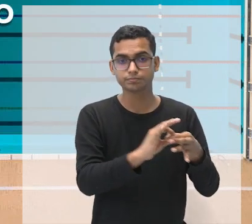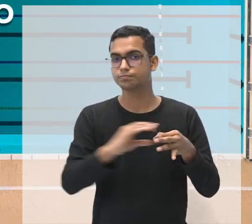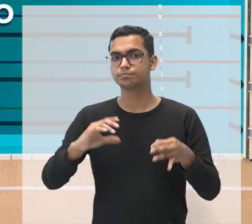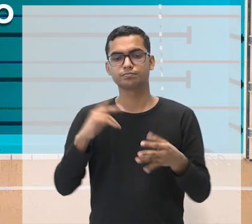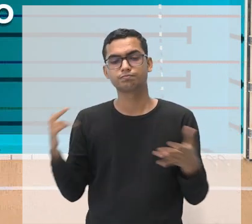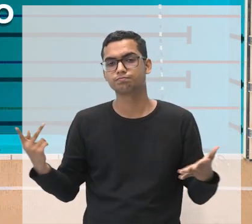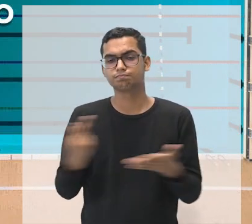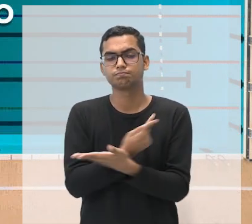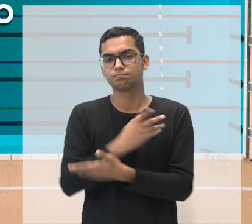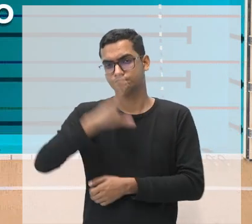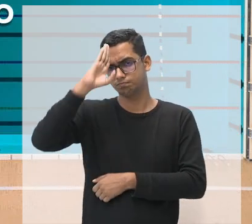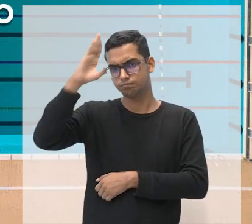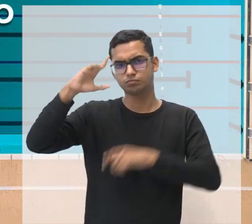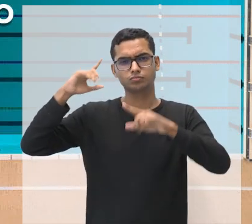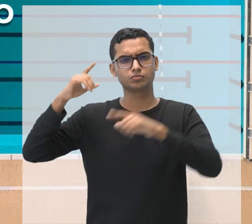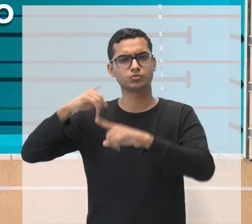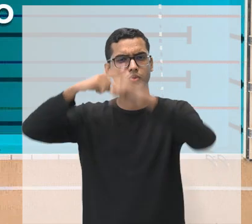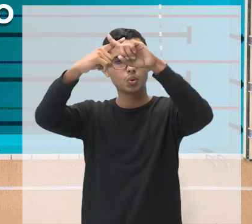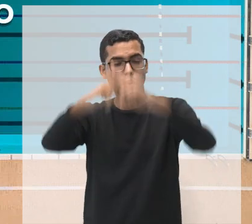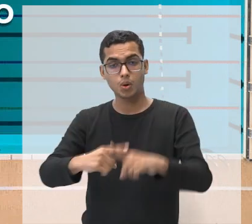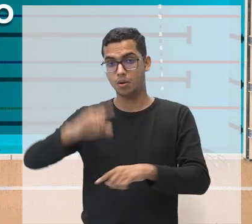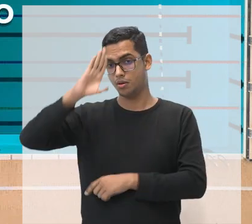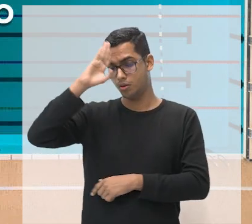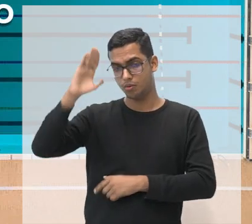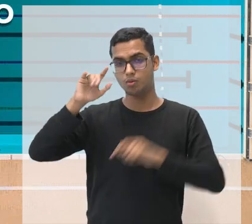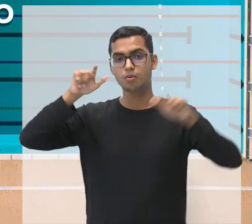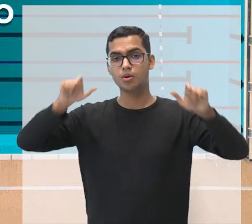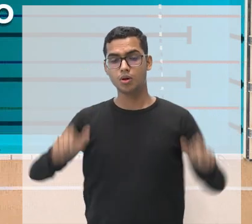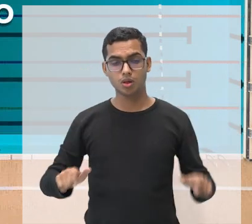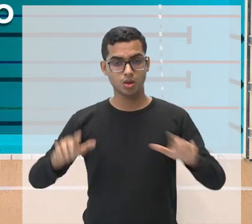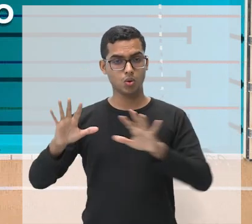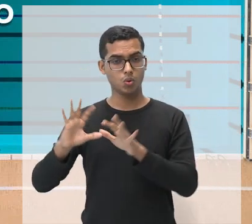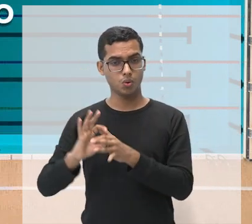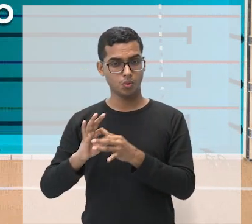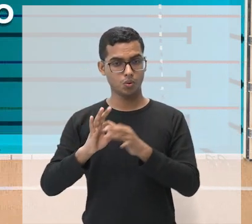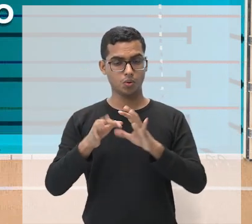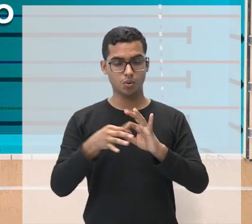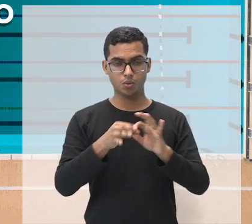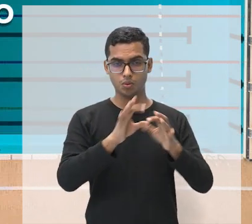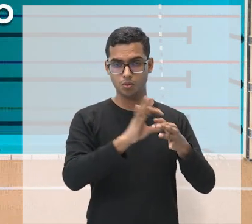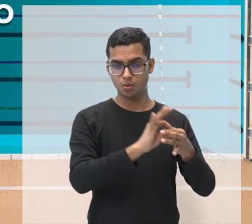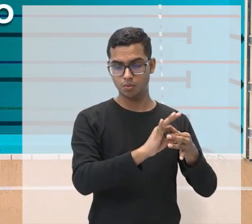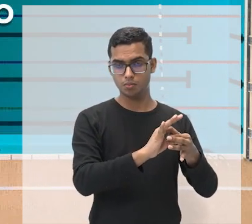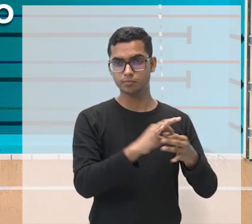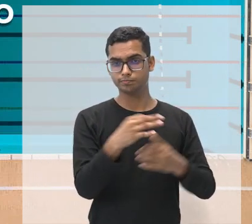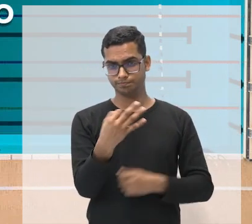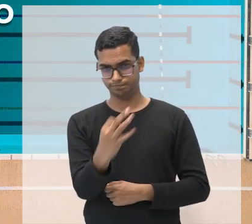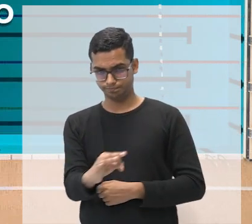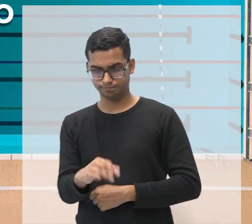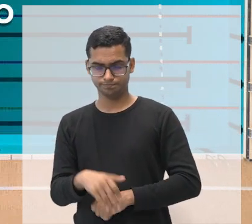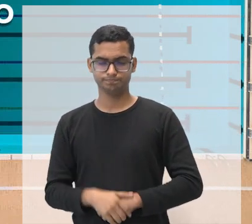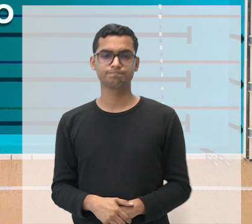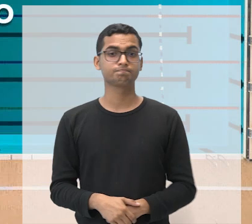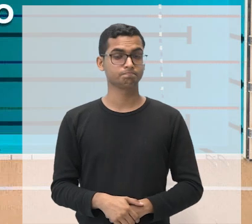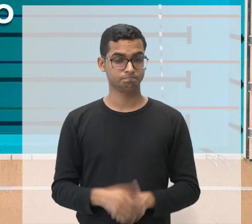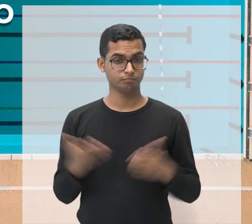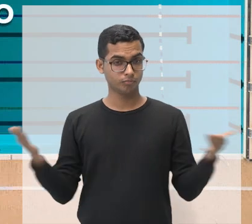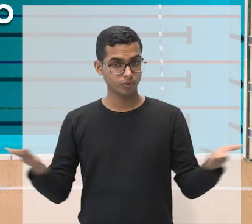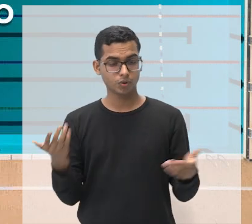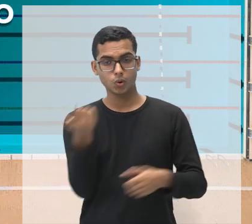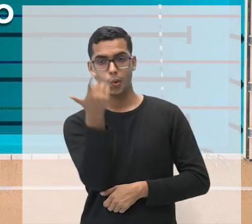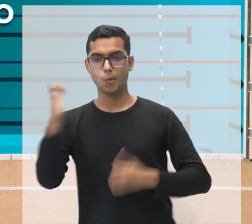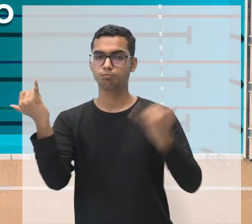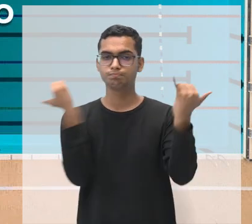grandes competições, principalmente ali dos Jogos Olímpicos, tá certo? E falando de piscina, tenho mais